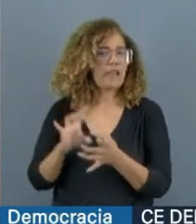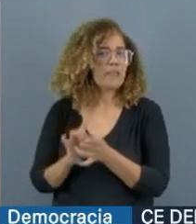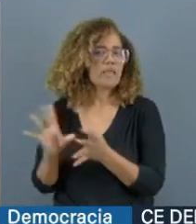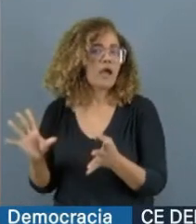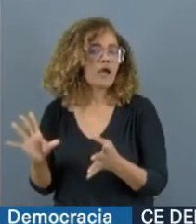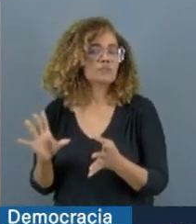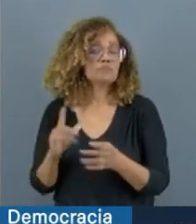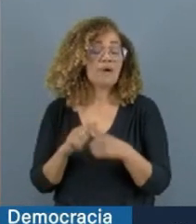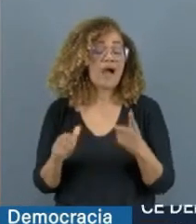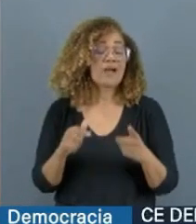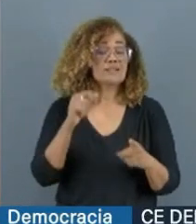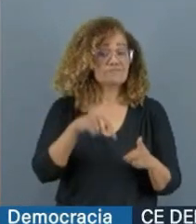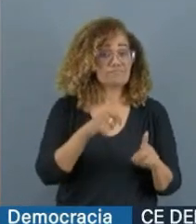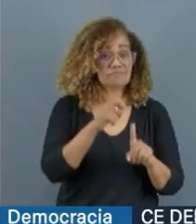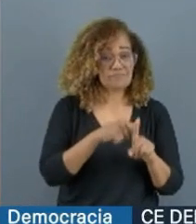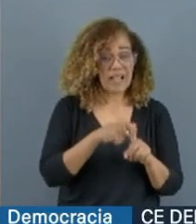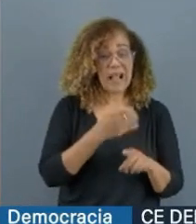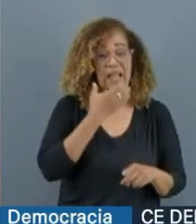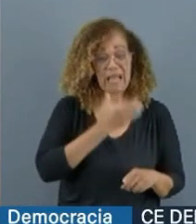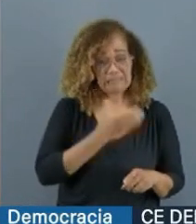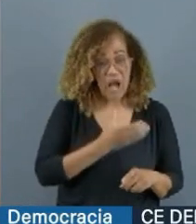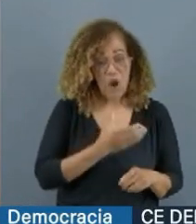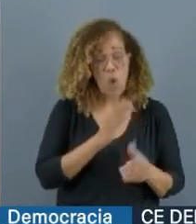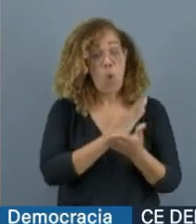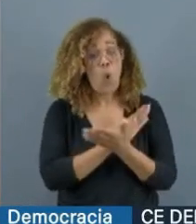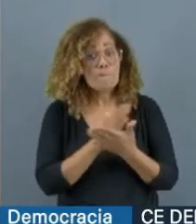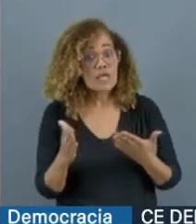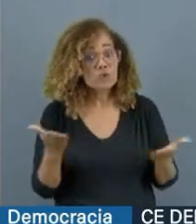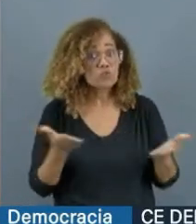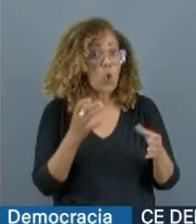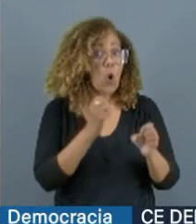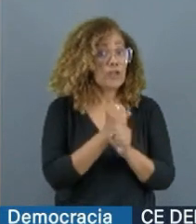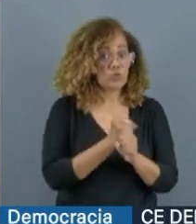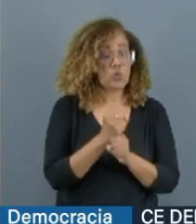Neste Natal, neste começo de ano,